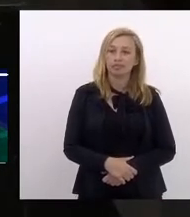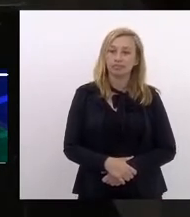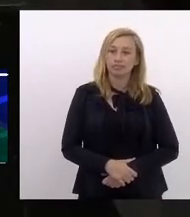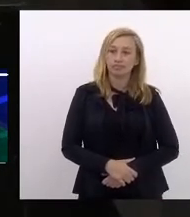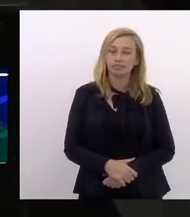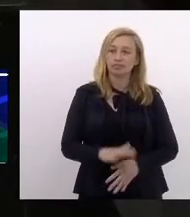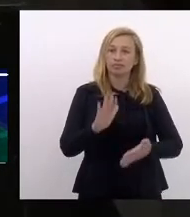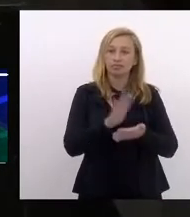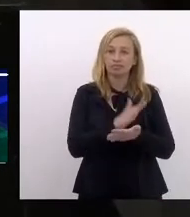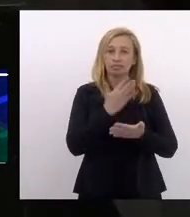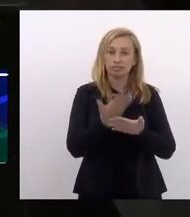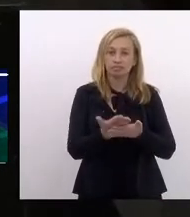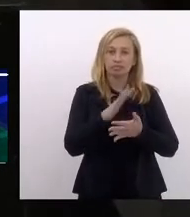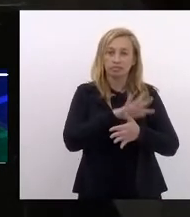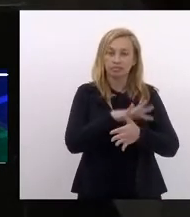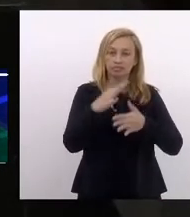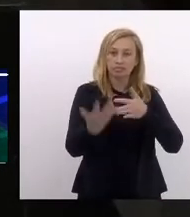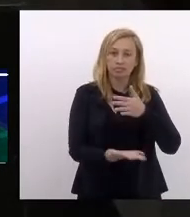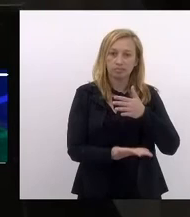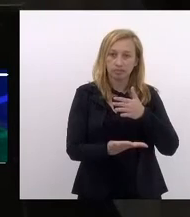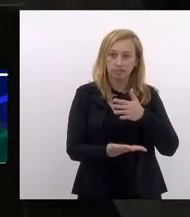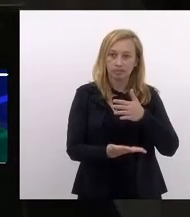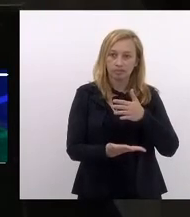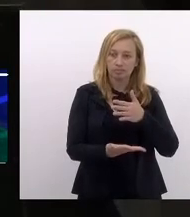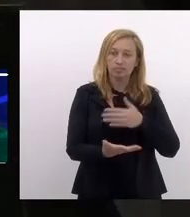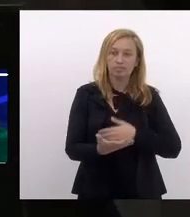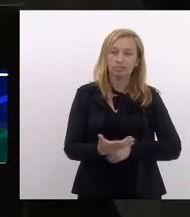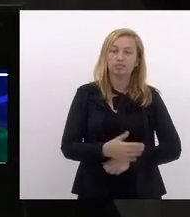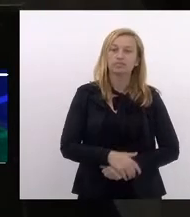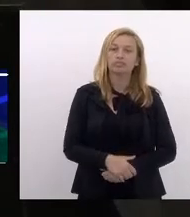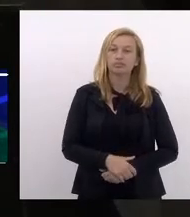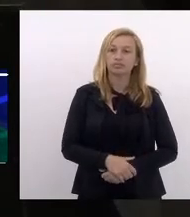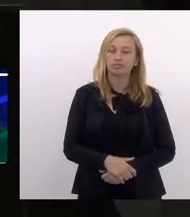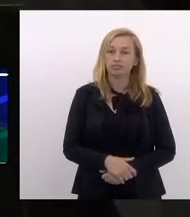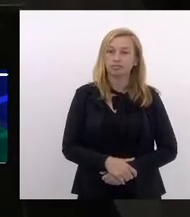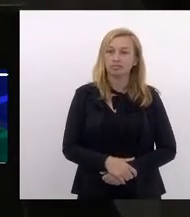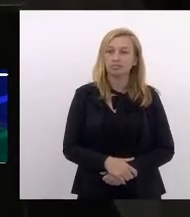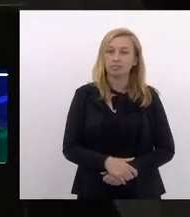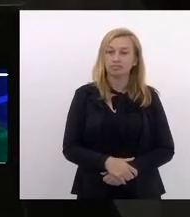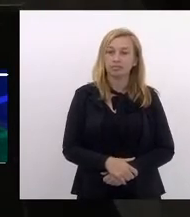Senhora intérprete da linguagem de Libra,